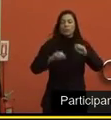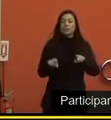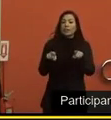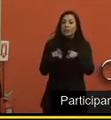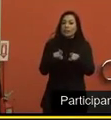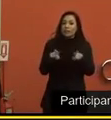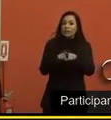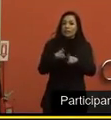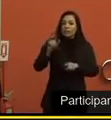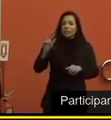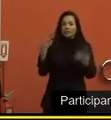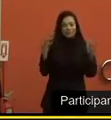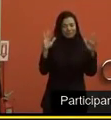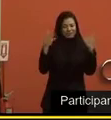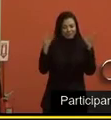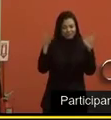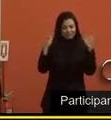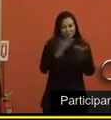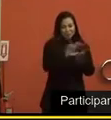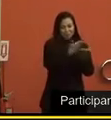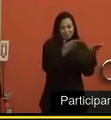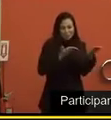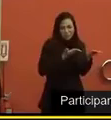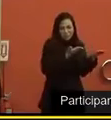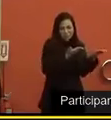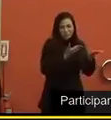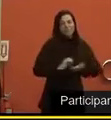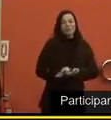Também aproveito, uma salva de palmas a eles, com certeza.